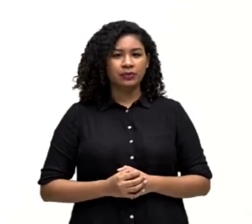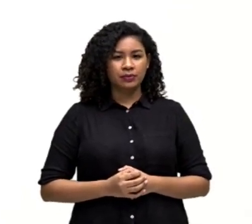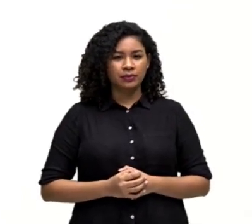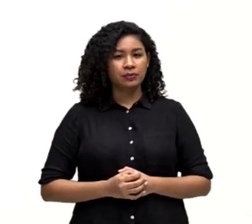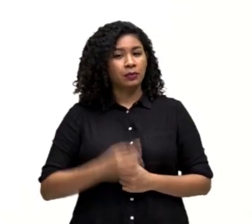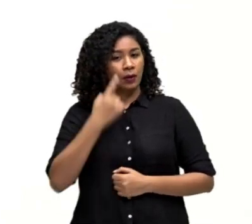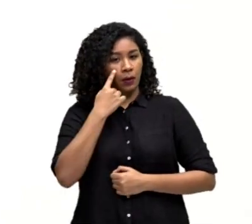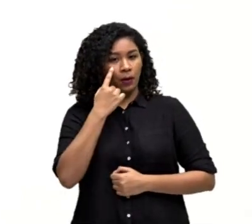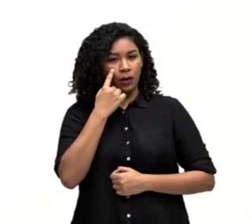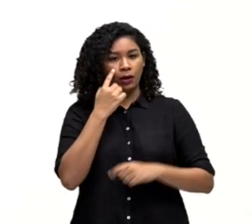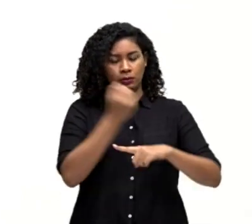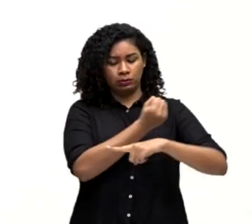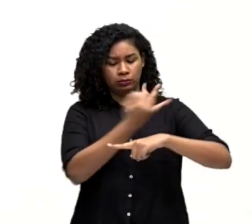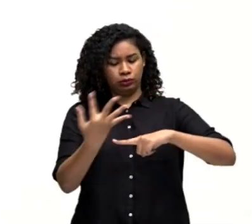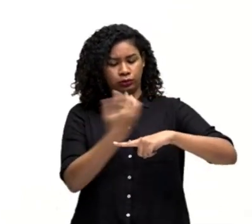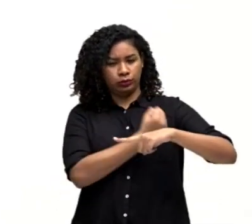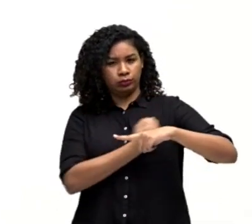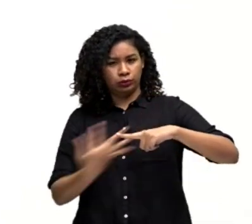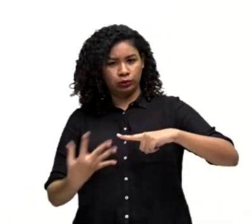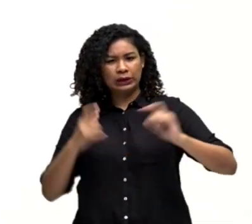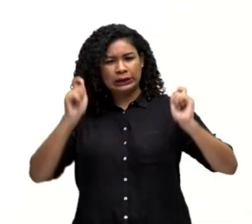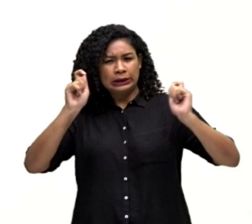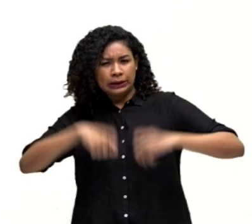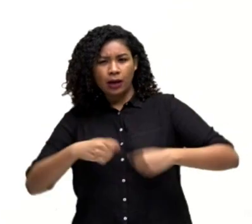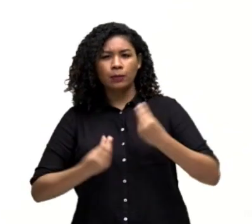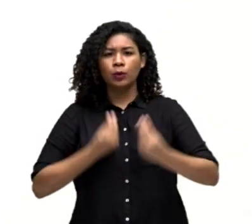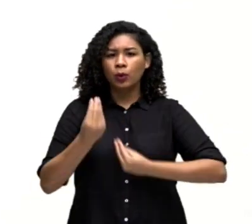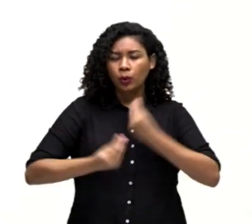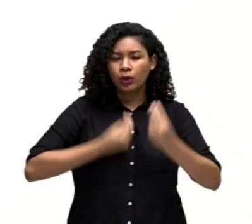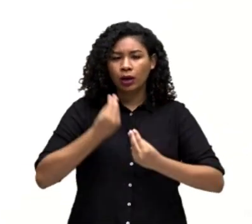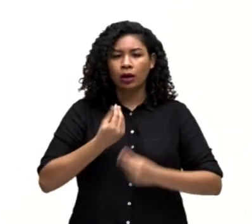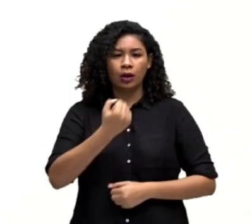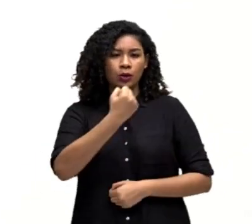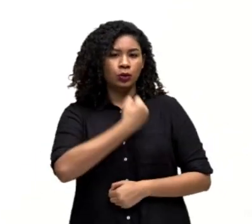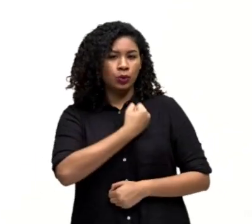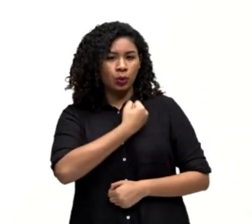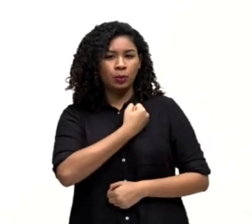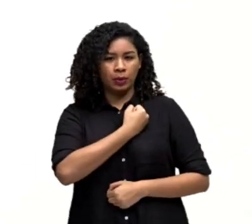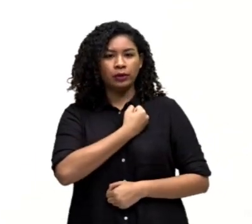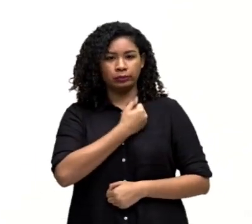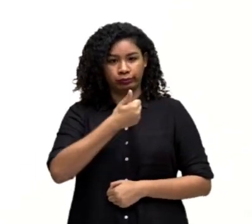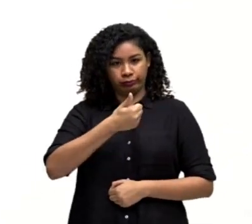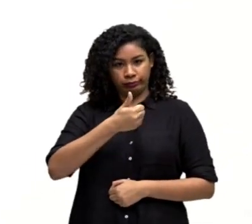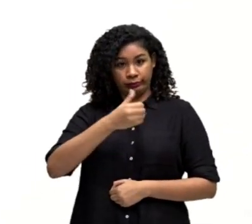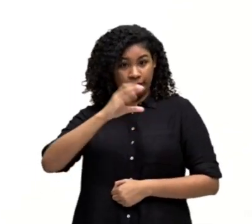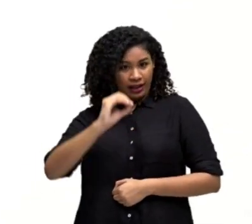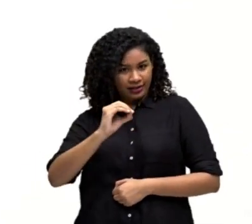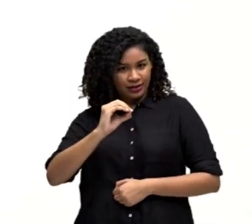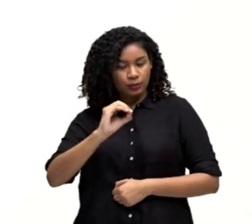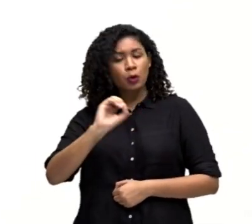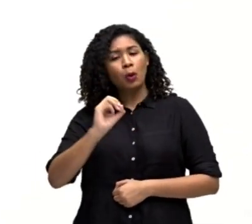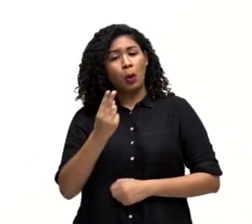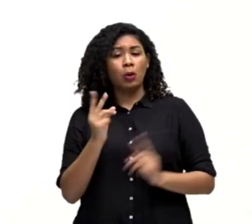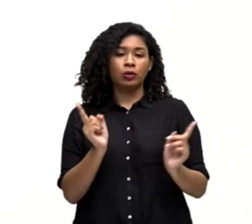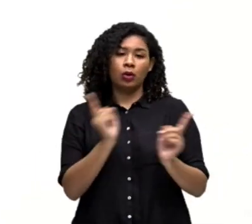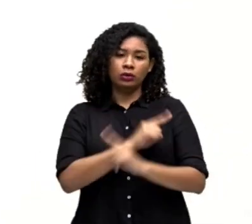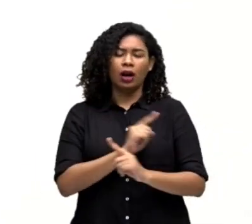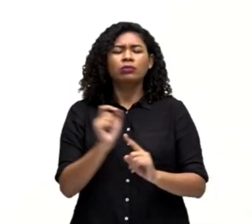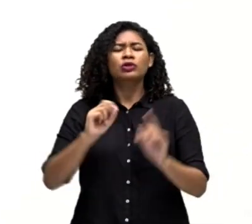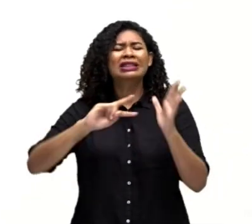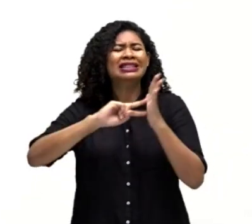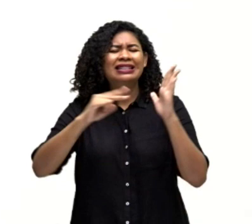ser escritas em forma de números decimais e vice-versa. Como assim?